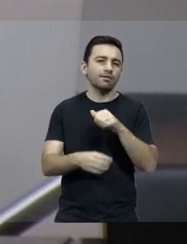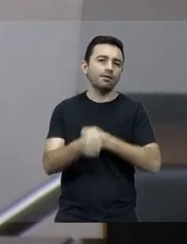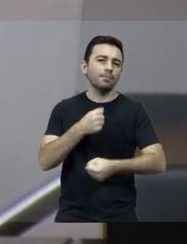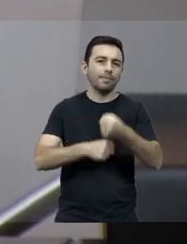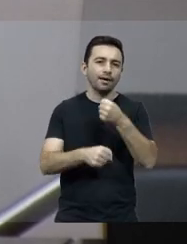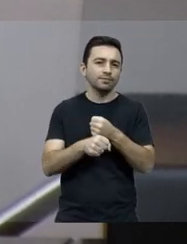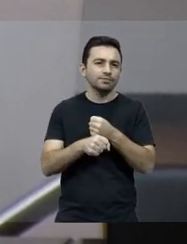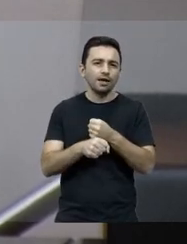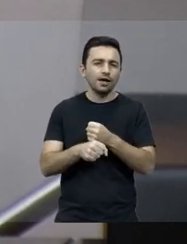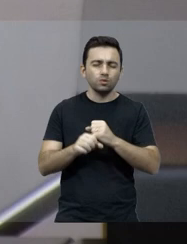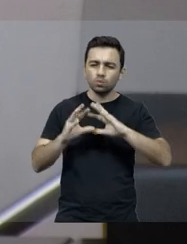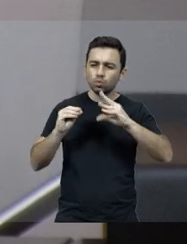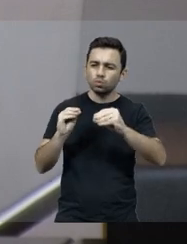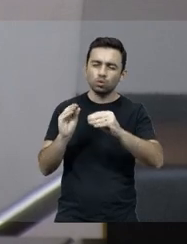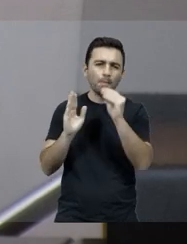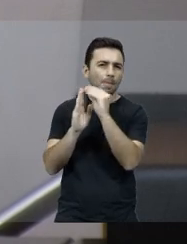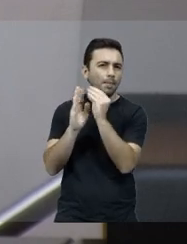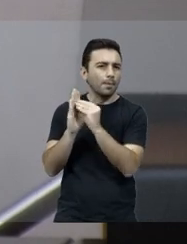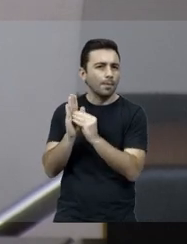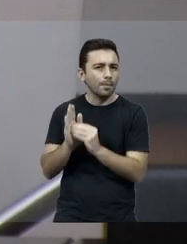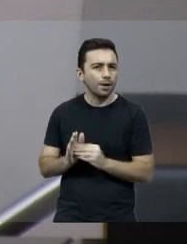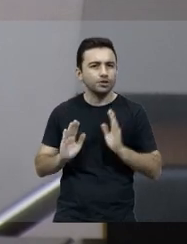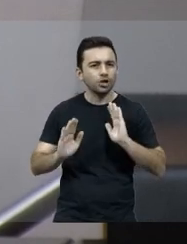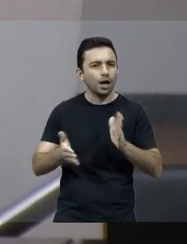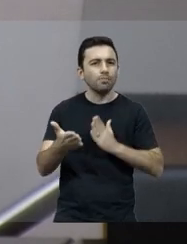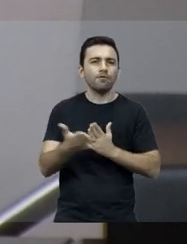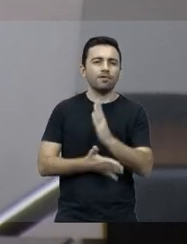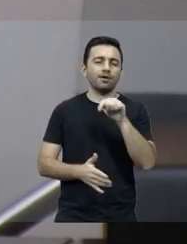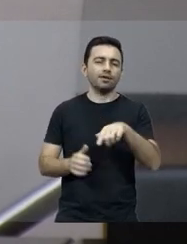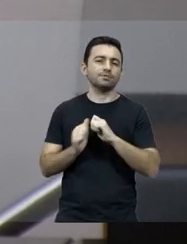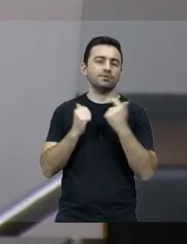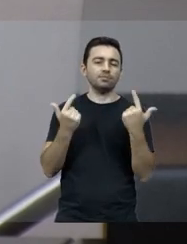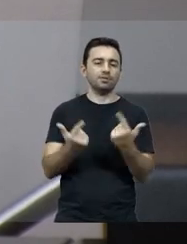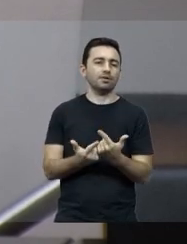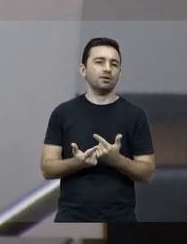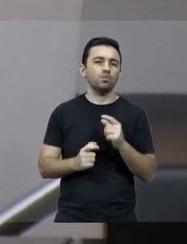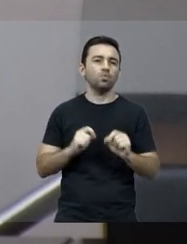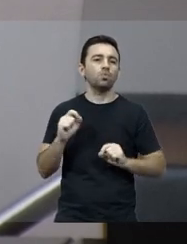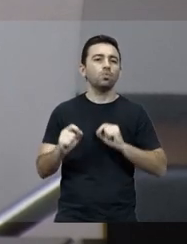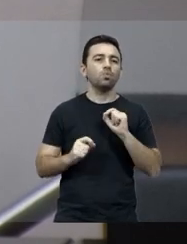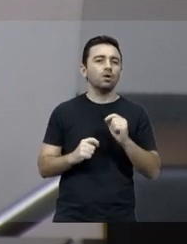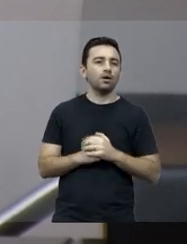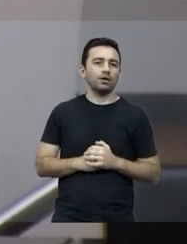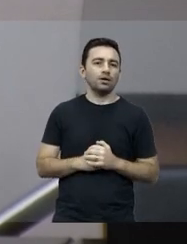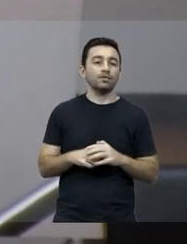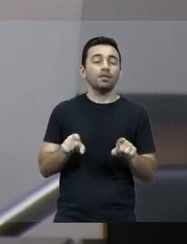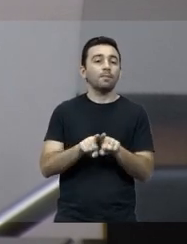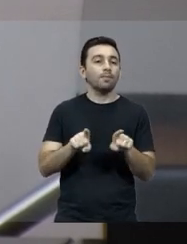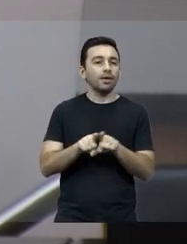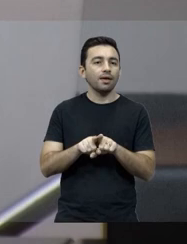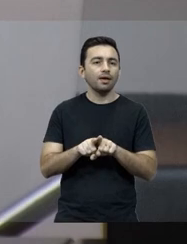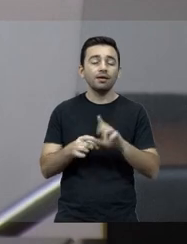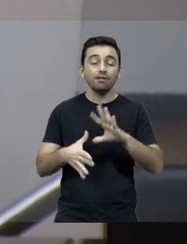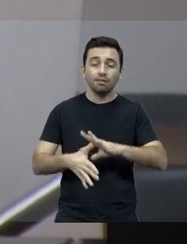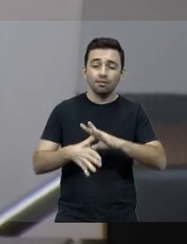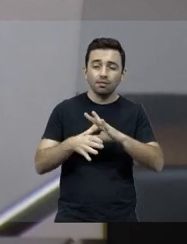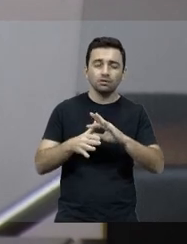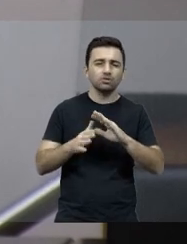que foram aprovadas aqui na Assembleia, tem desse governo? Onde estão as lideranças que sustentaram esse